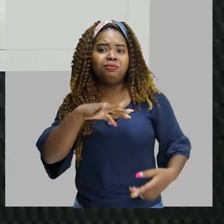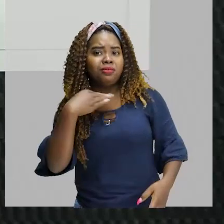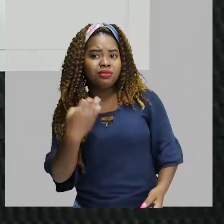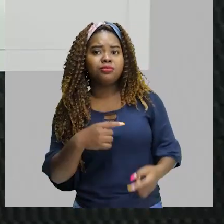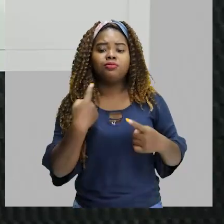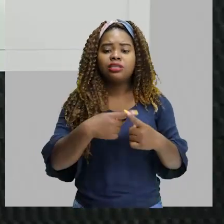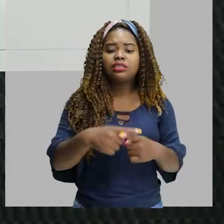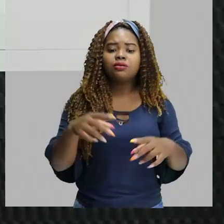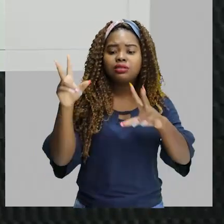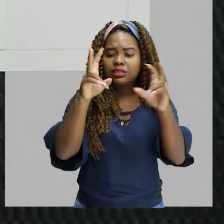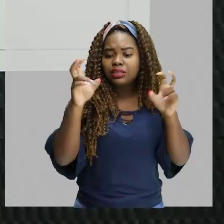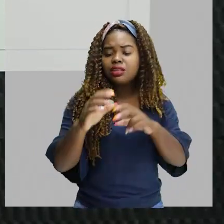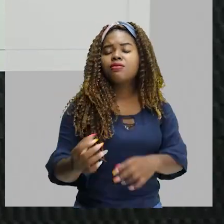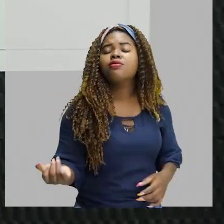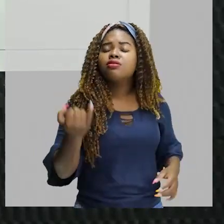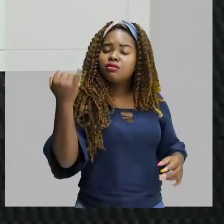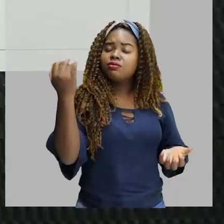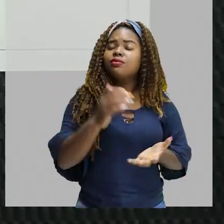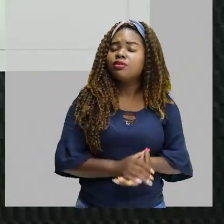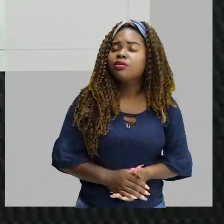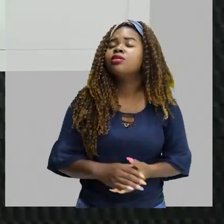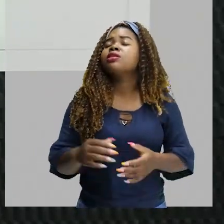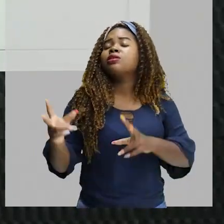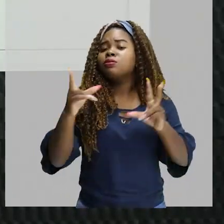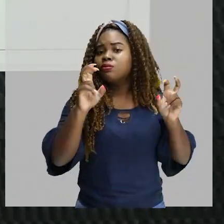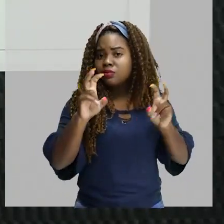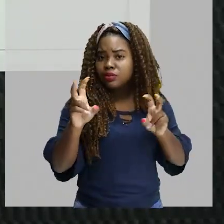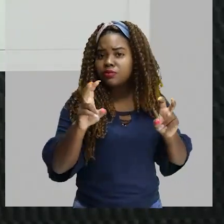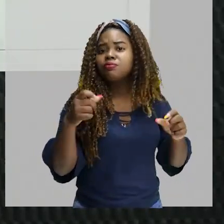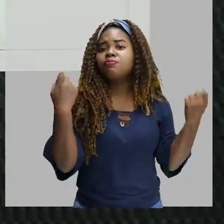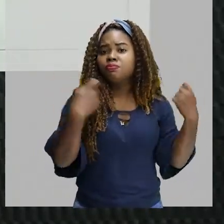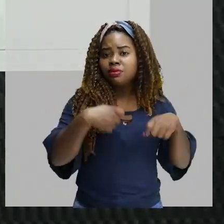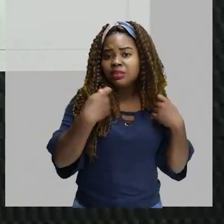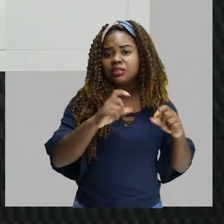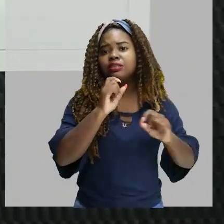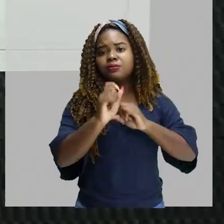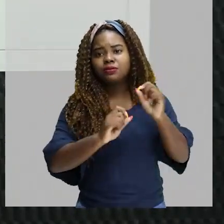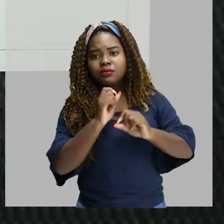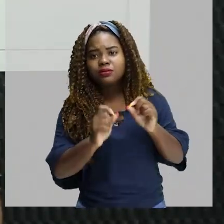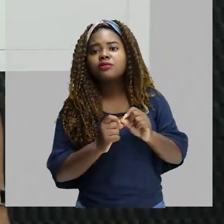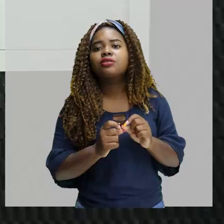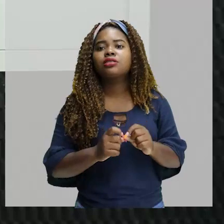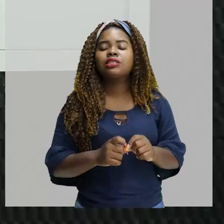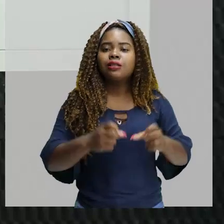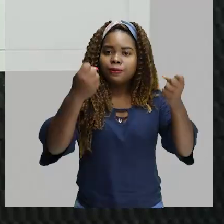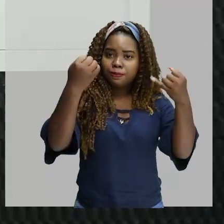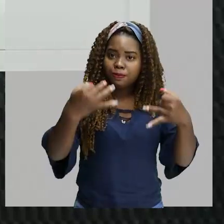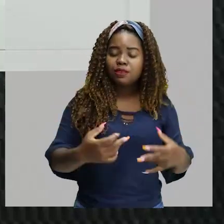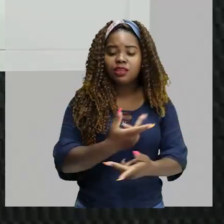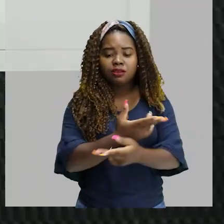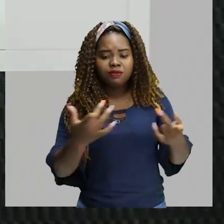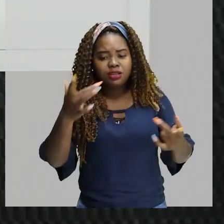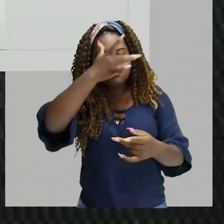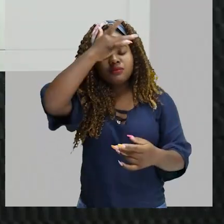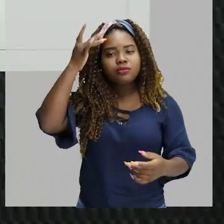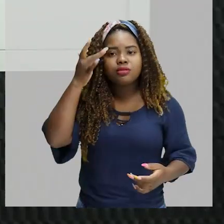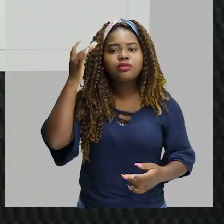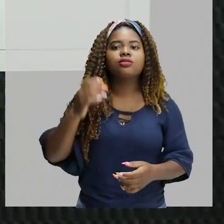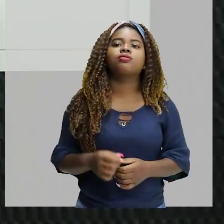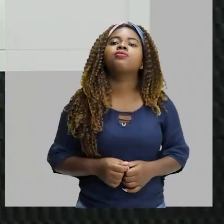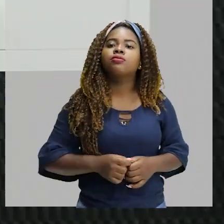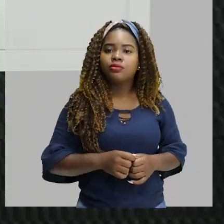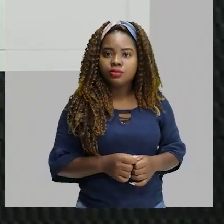temas fundamentais. E como um tema, ele precisa também ser apreciado. E muita gente falou sobre a filosofia, tá?